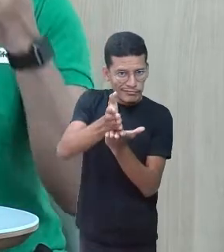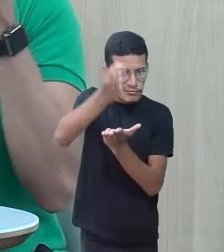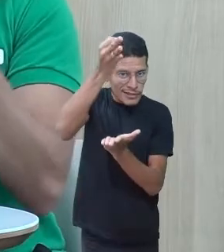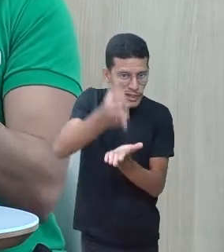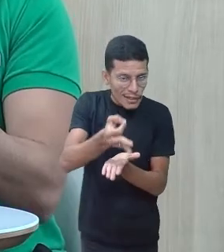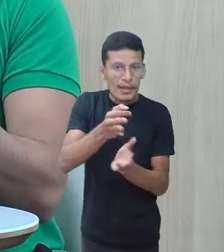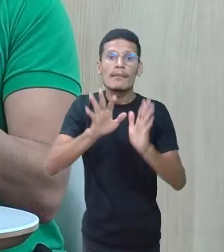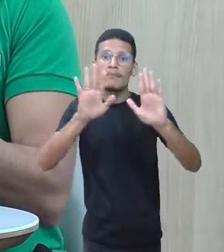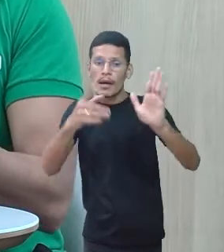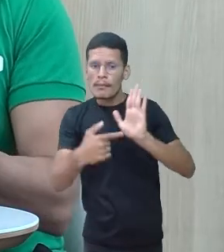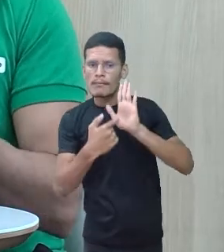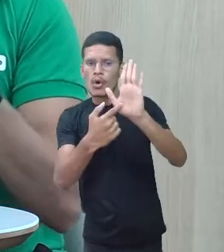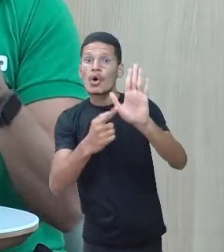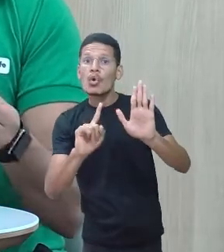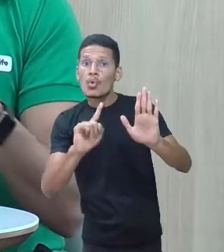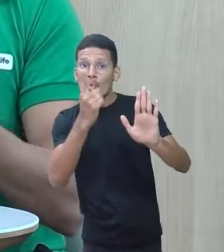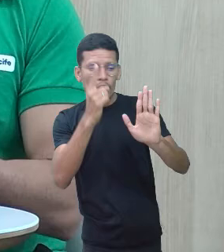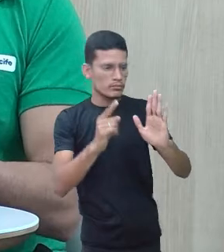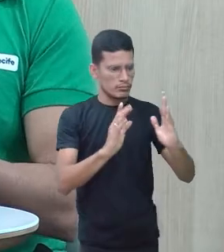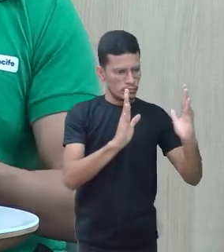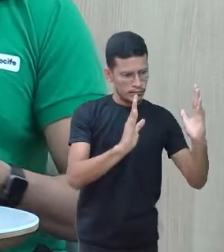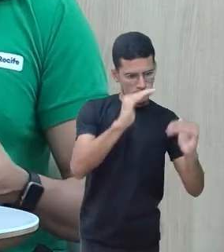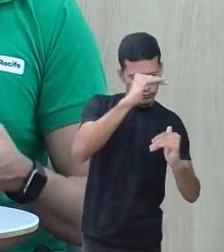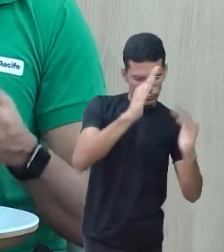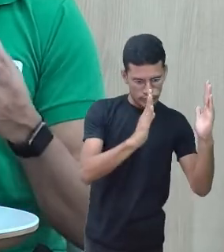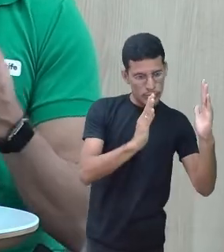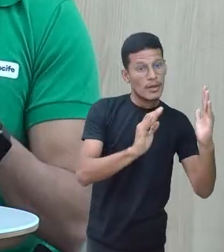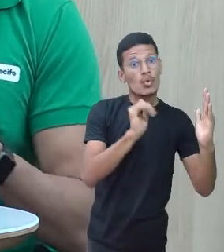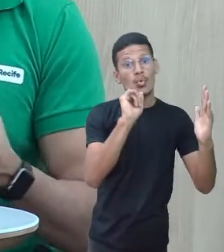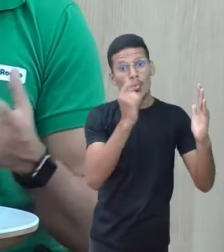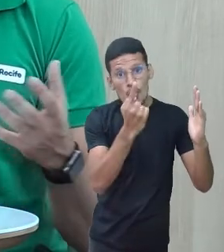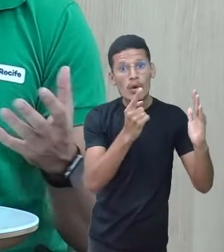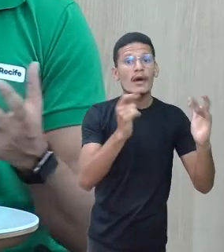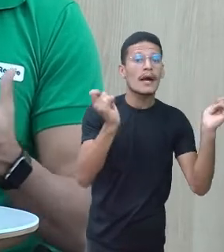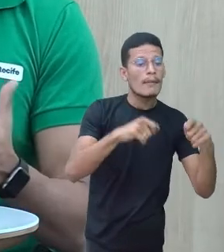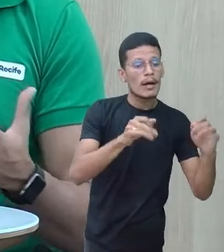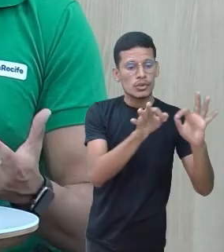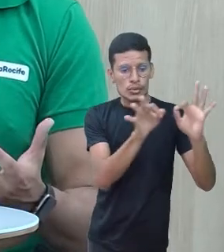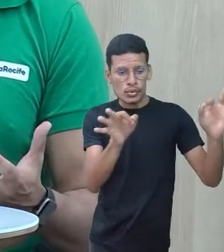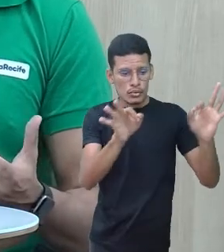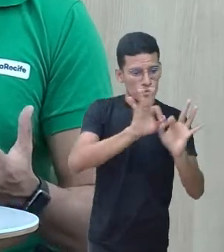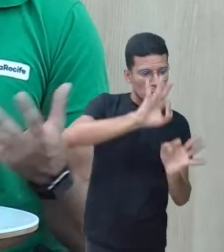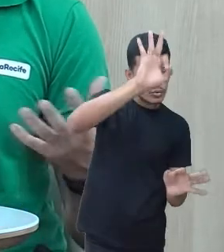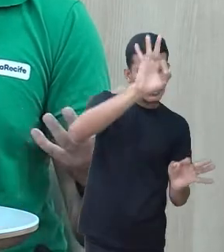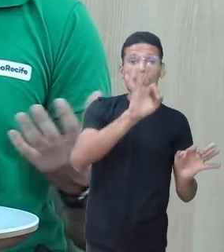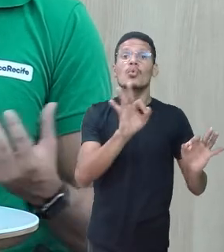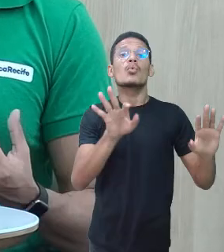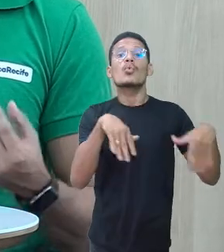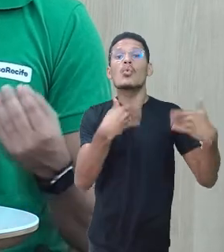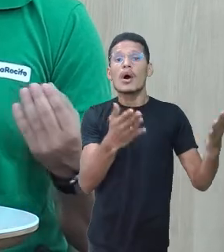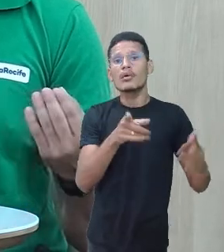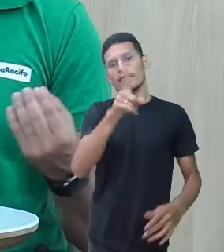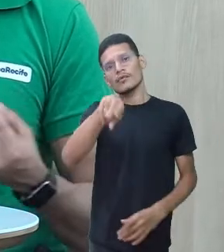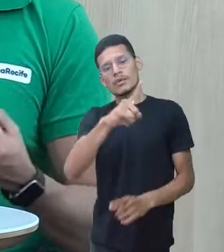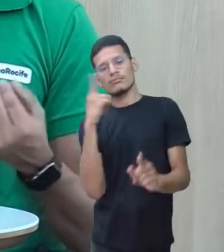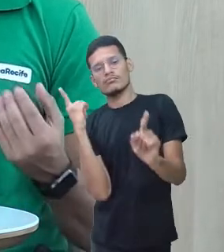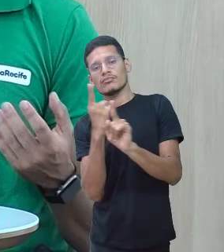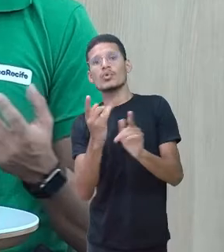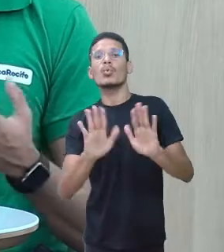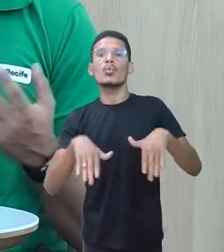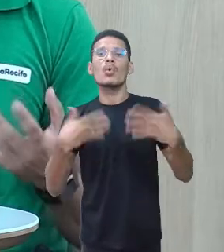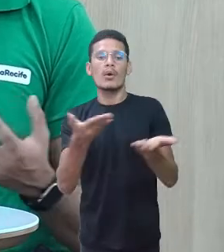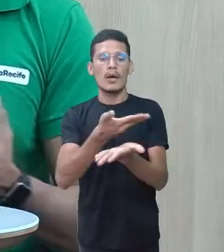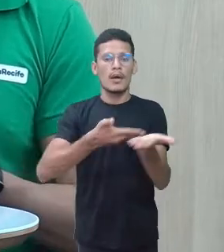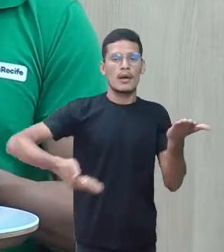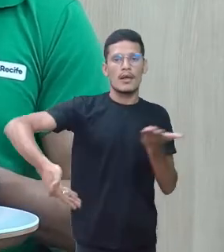informado um lado que foi ampliado ou reduzido, e aí você vai pegar o lado correspondente e identificar qual é a relação